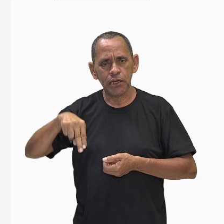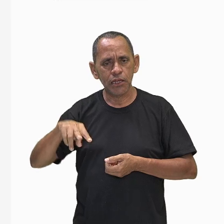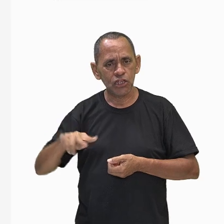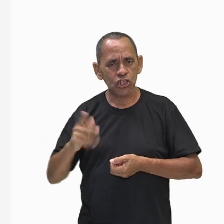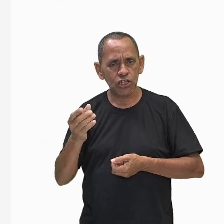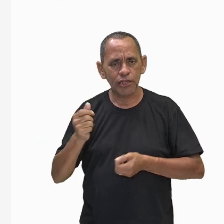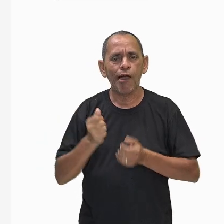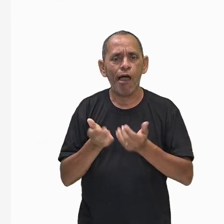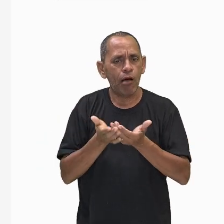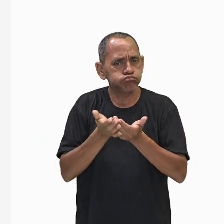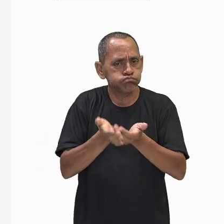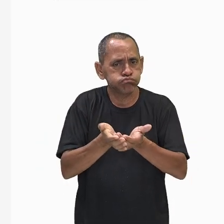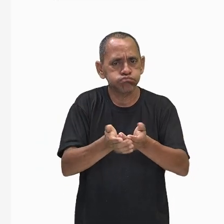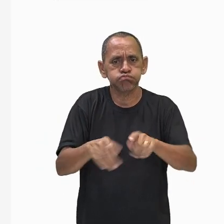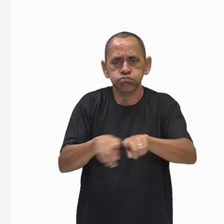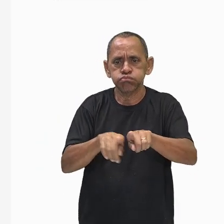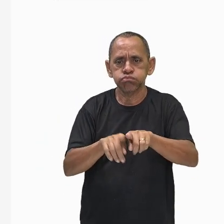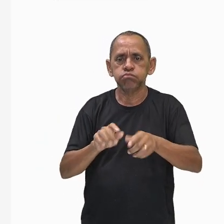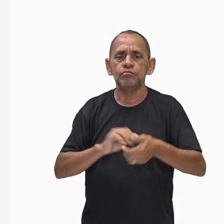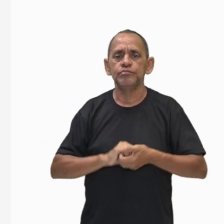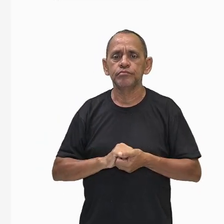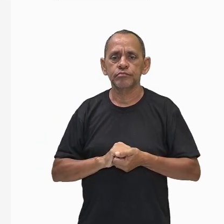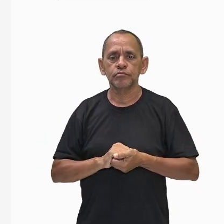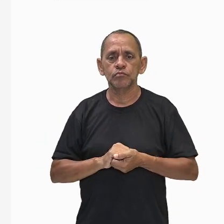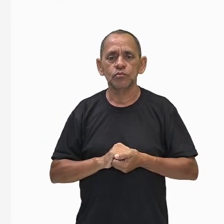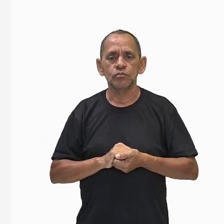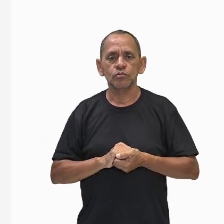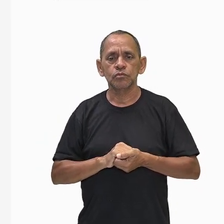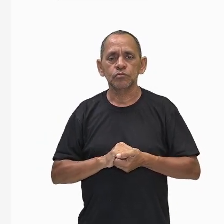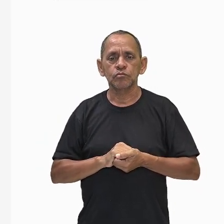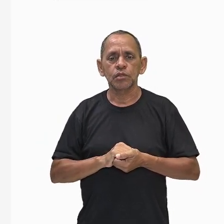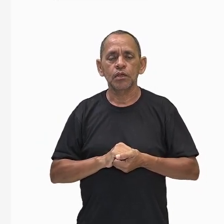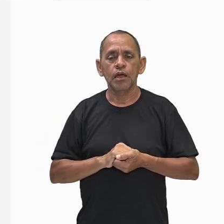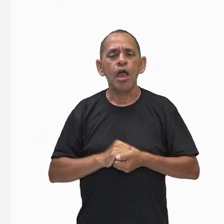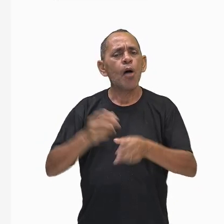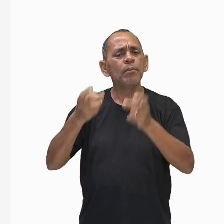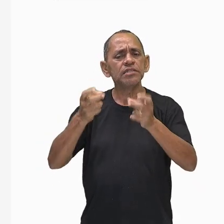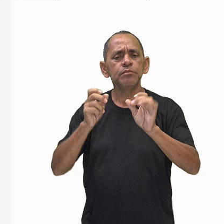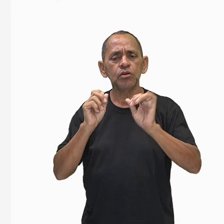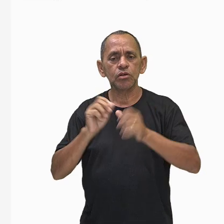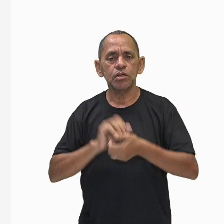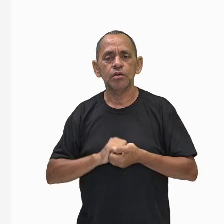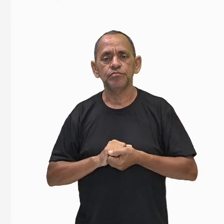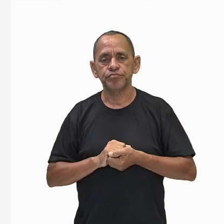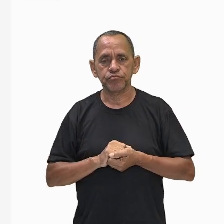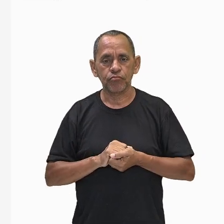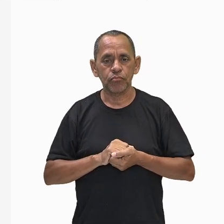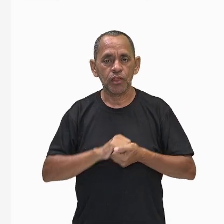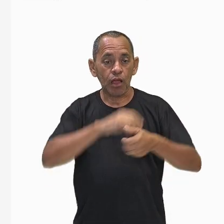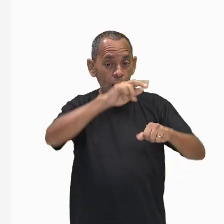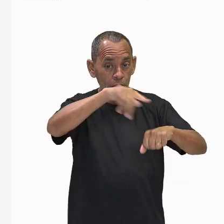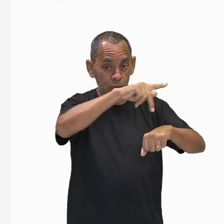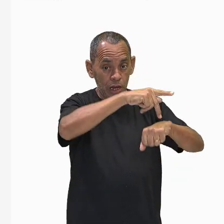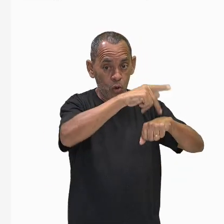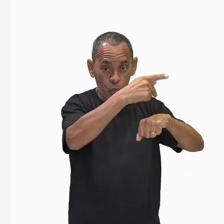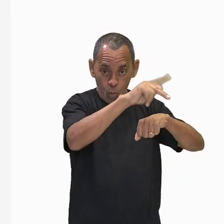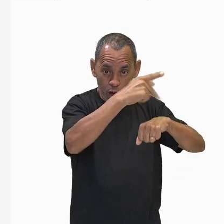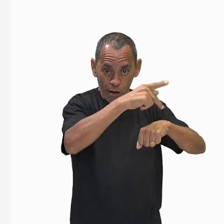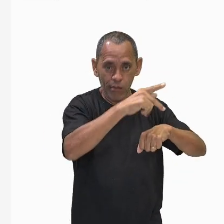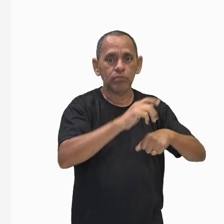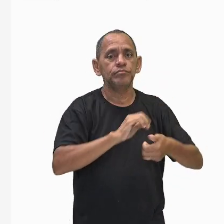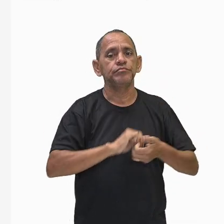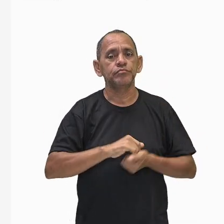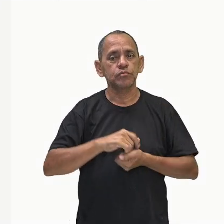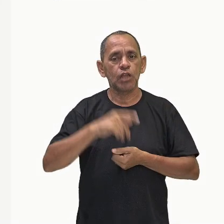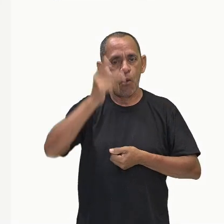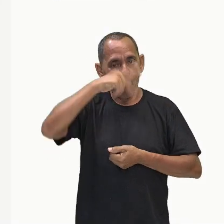Vamos entender o panorama político, aqui, primeiramente, do Paraguai. Gente, quando eu falei para vocês que o Brasil